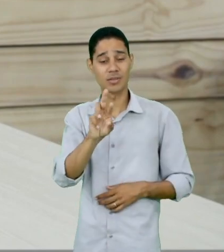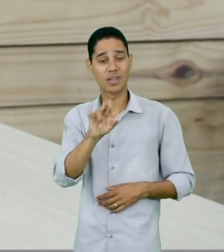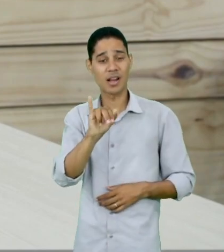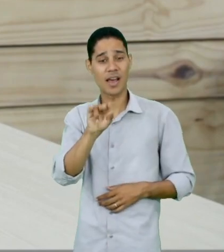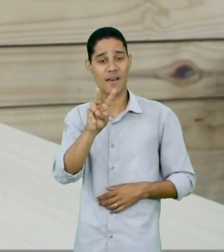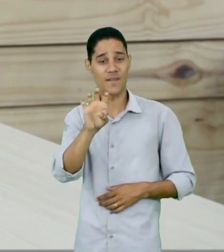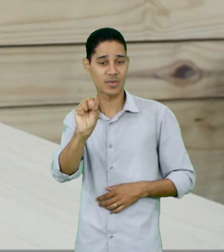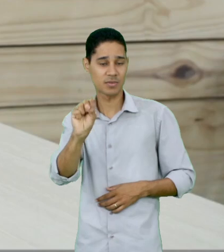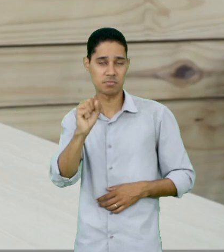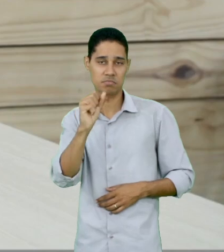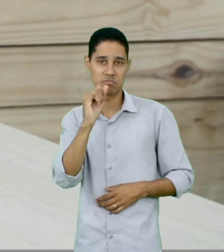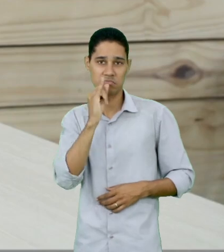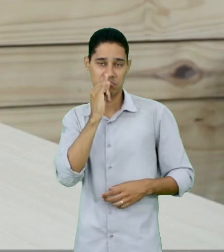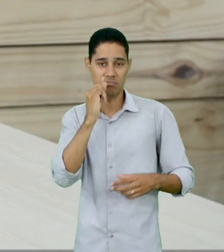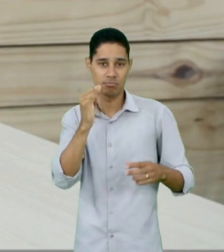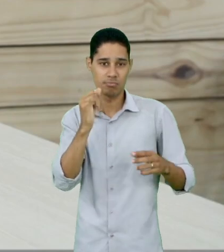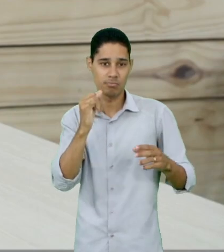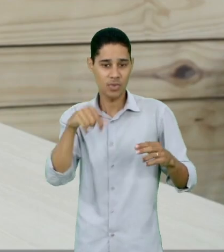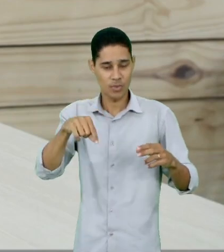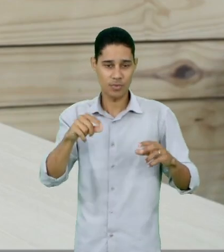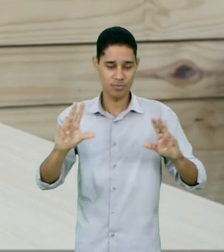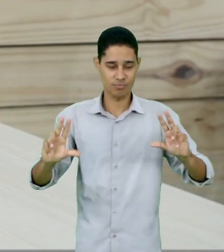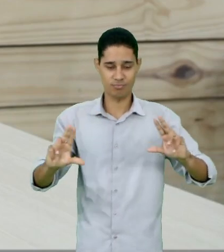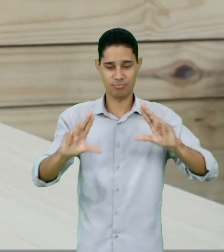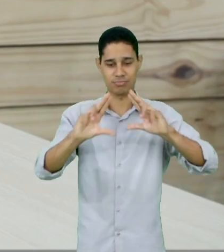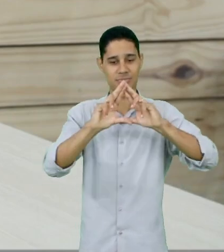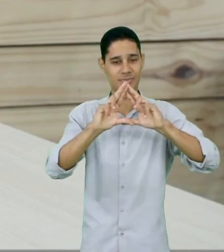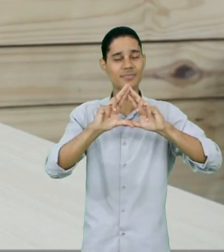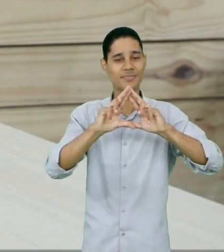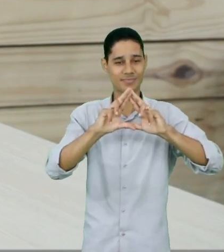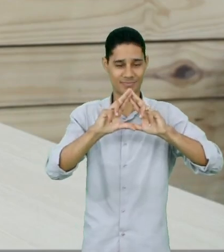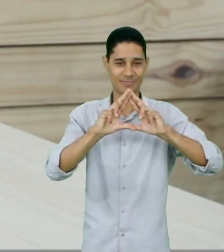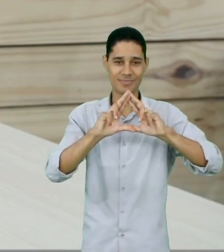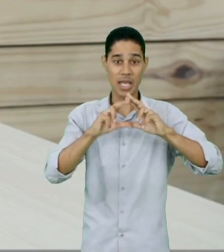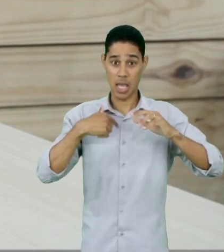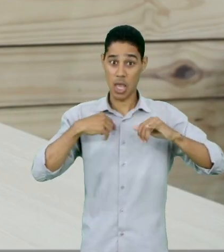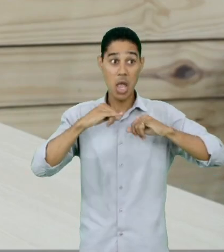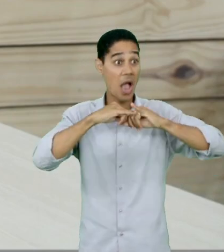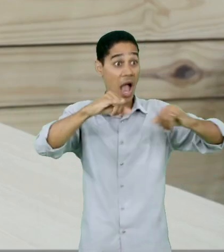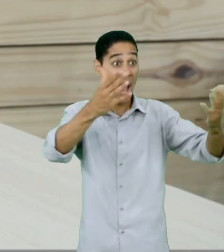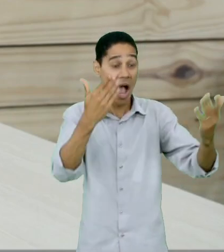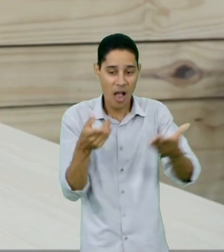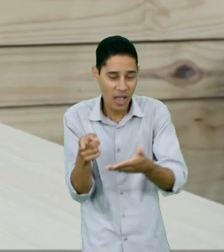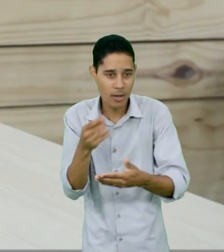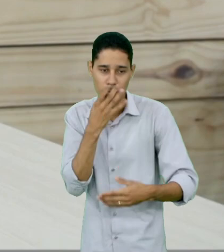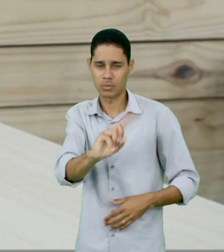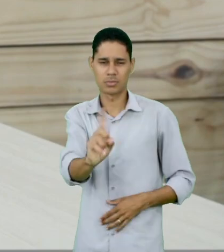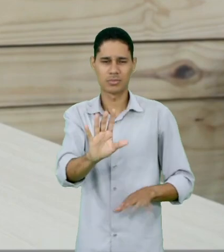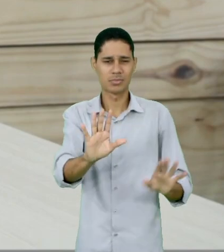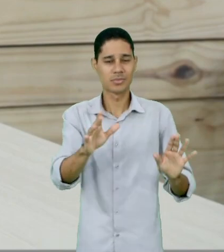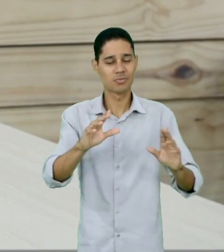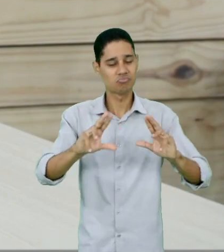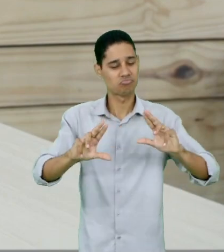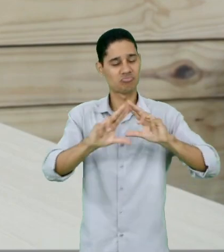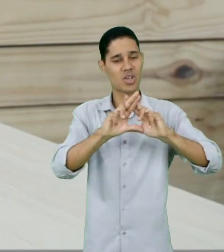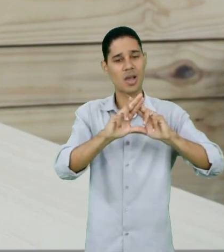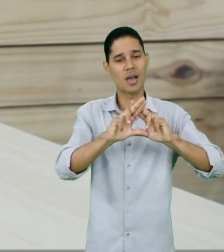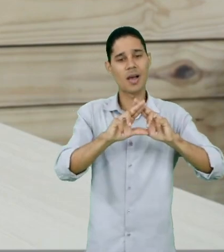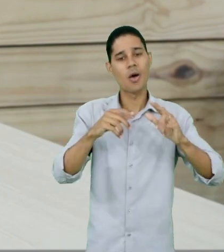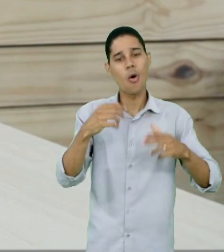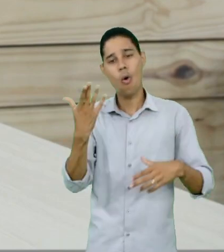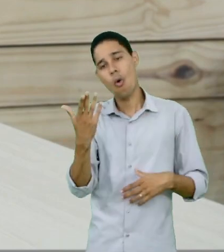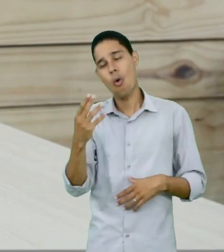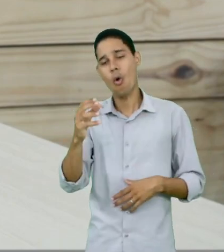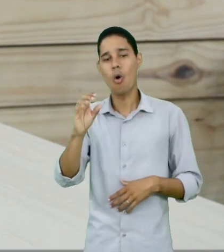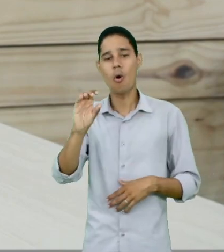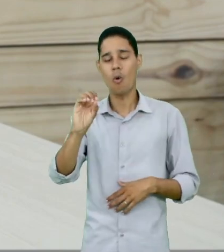né? Hoje, vou dar um exemplo aqui, não estou fazendo propaganda, tá? Do Google Drive e do OneDrive da Microsoft. A gente